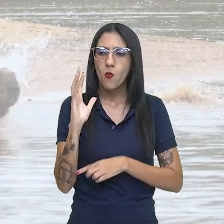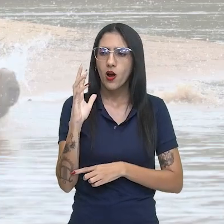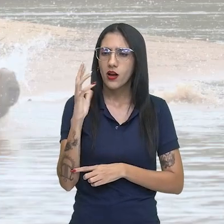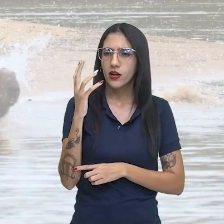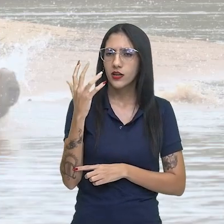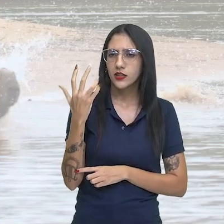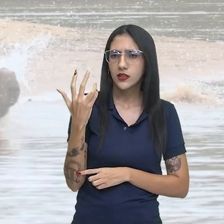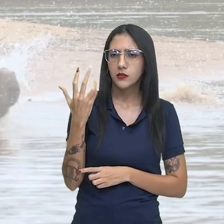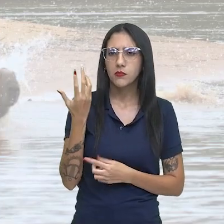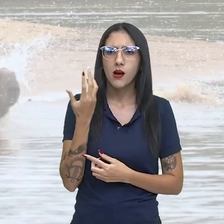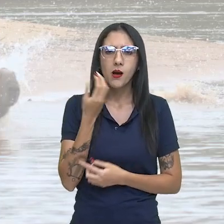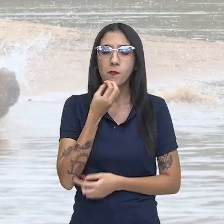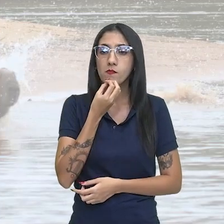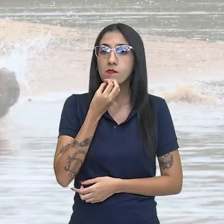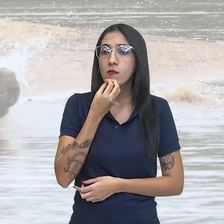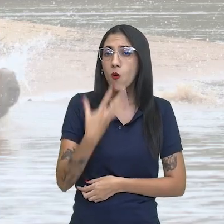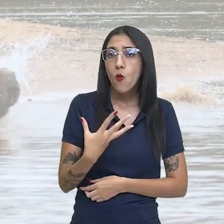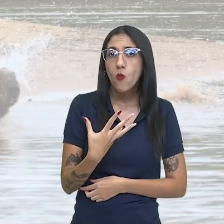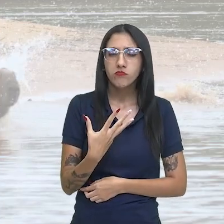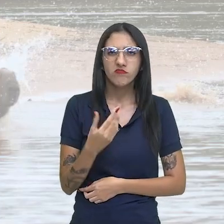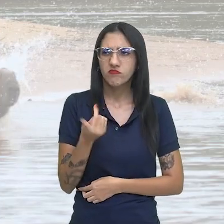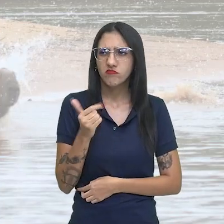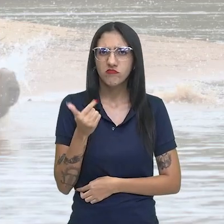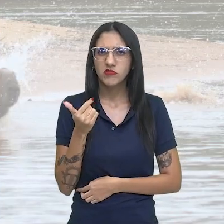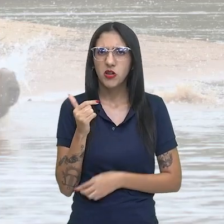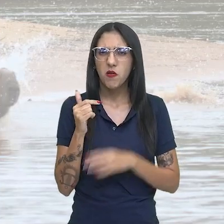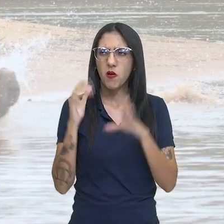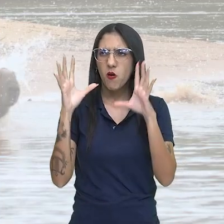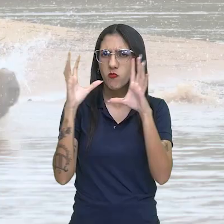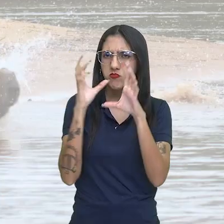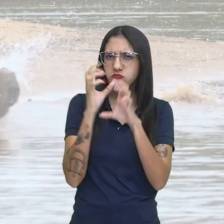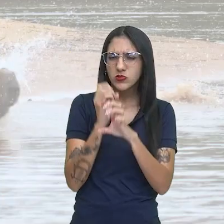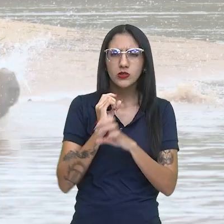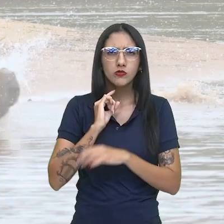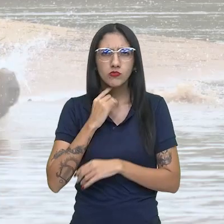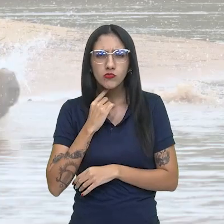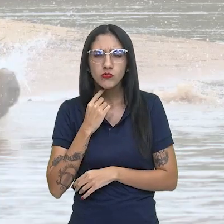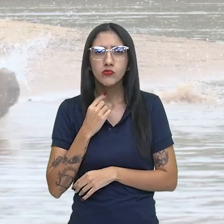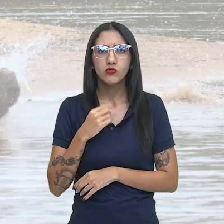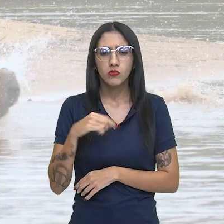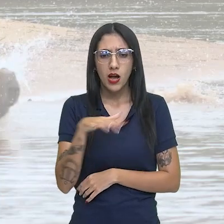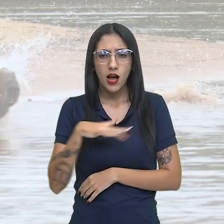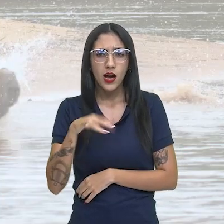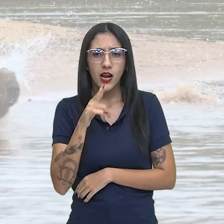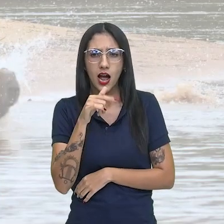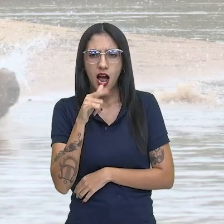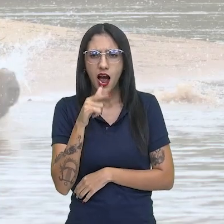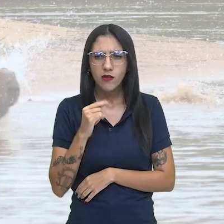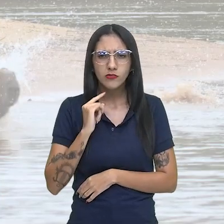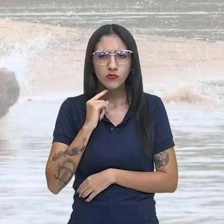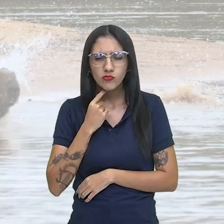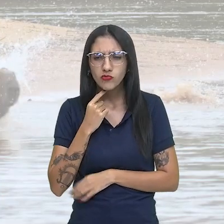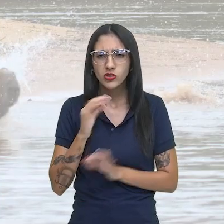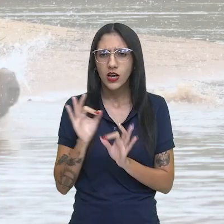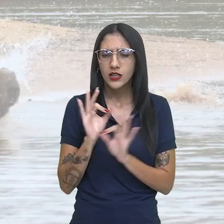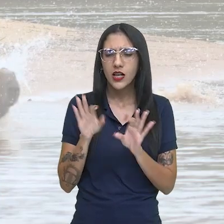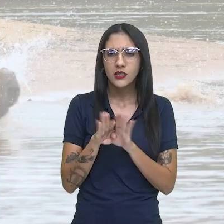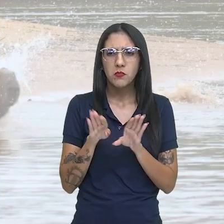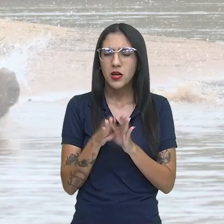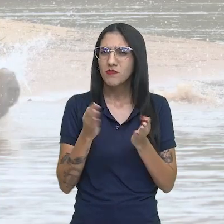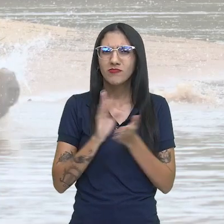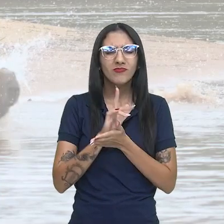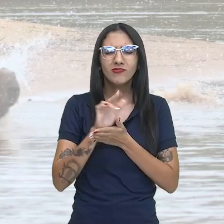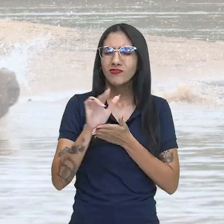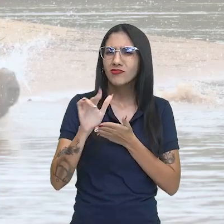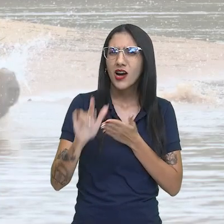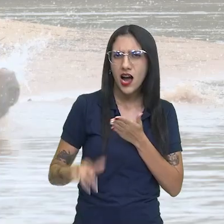né, razoável, sem poluição aquática, do solo, poluição atmosférica, enfim,